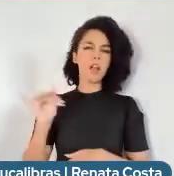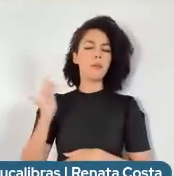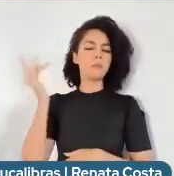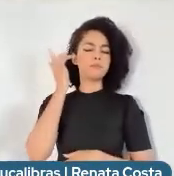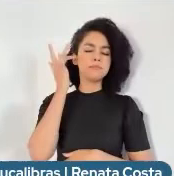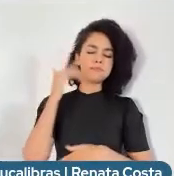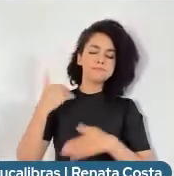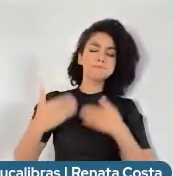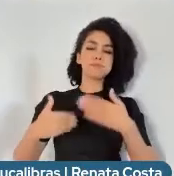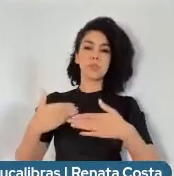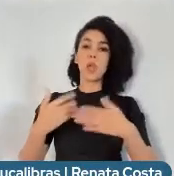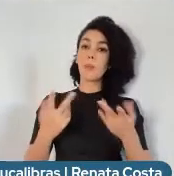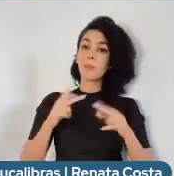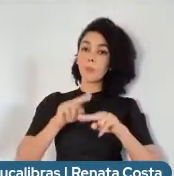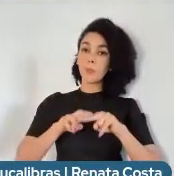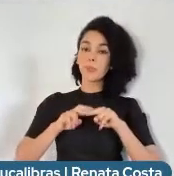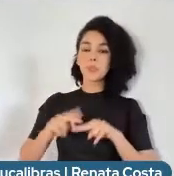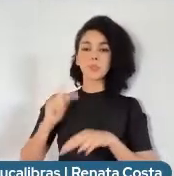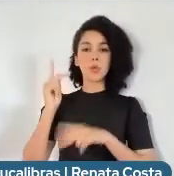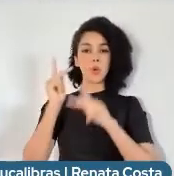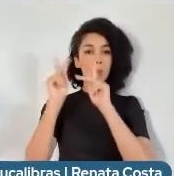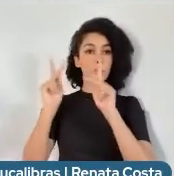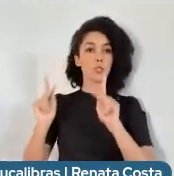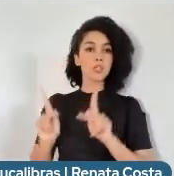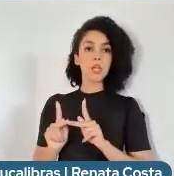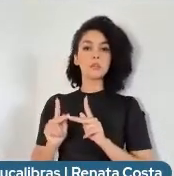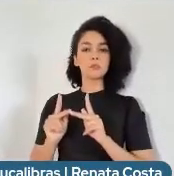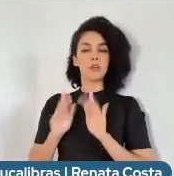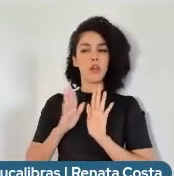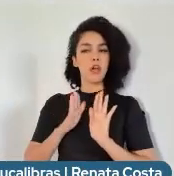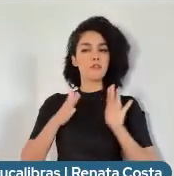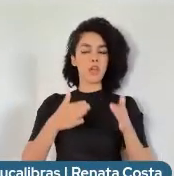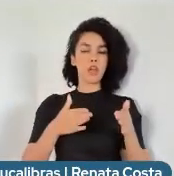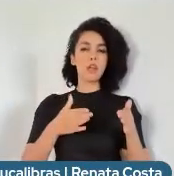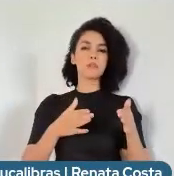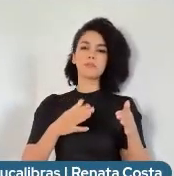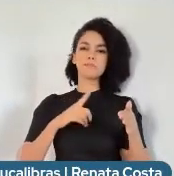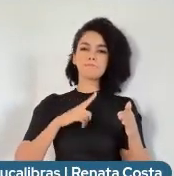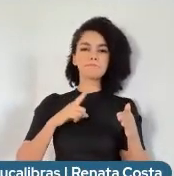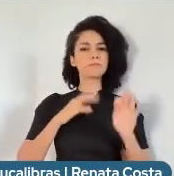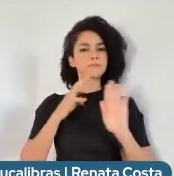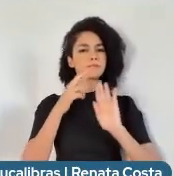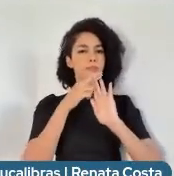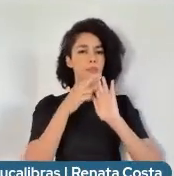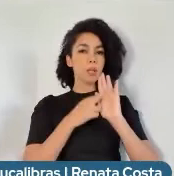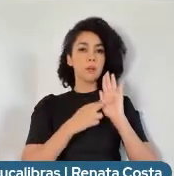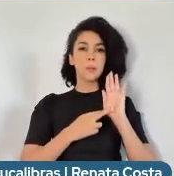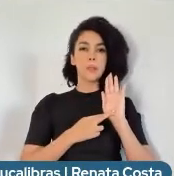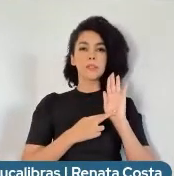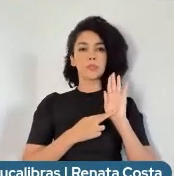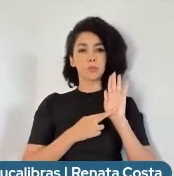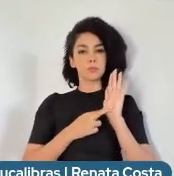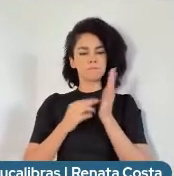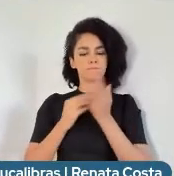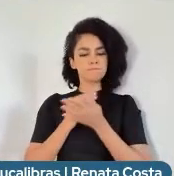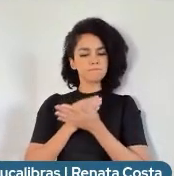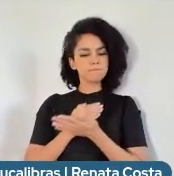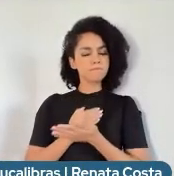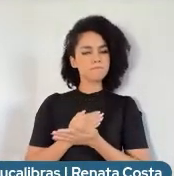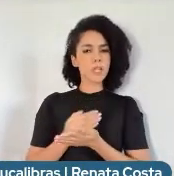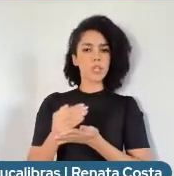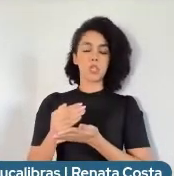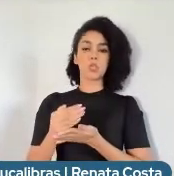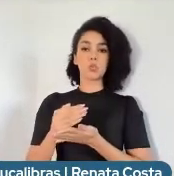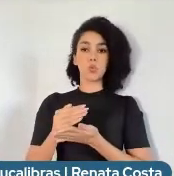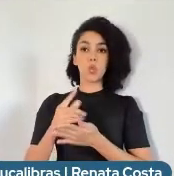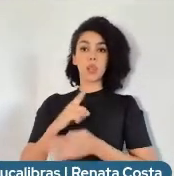ele buscou e ele visa, nesse primeiro momento, trazer uma regulamentação principiológica que vai nos